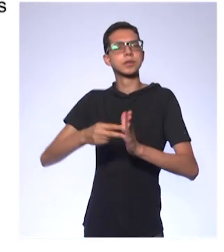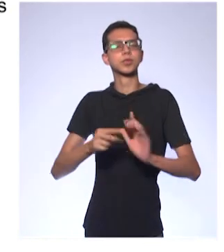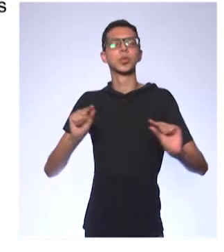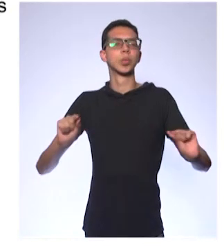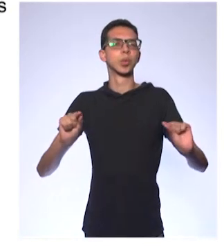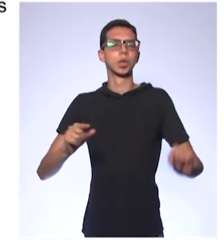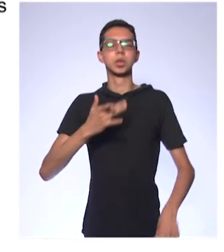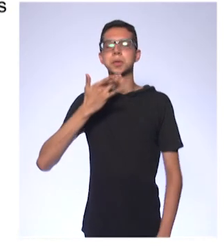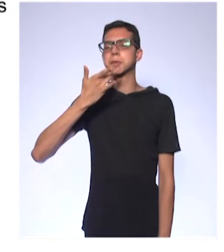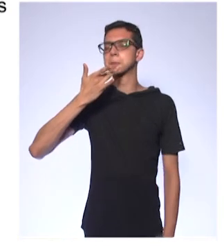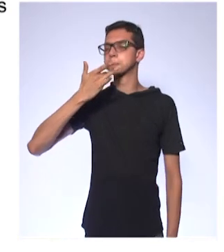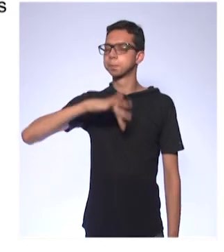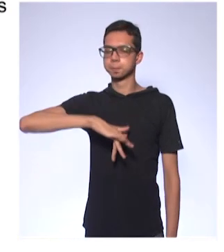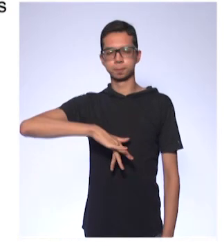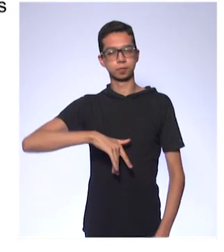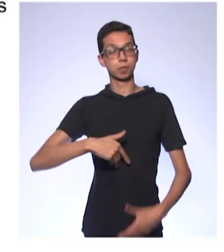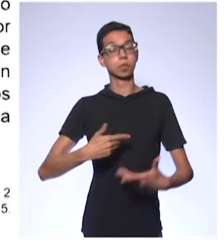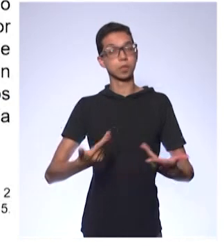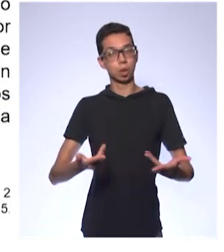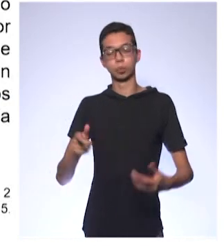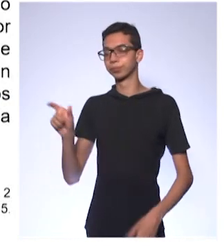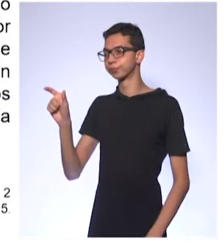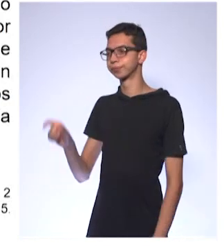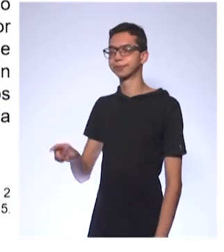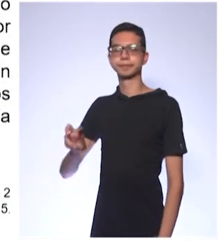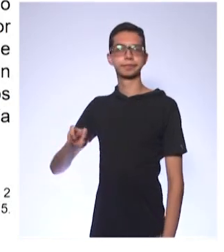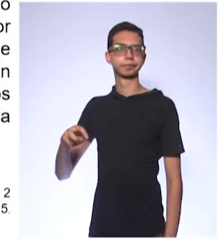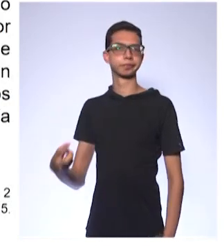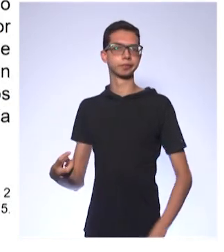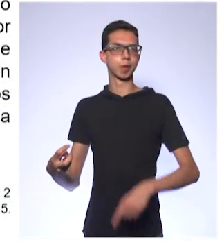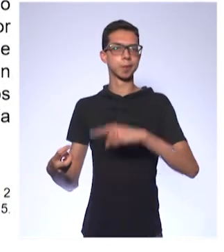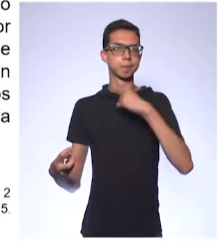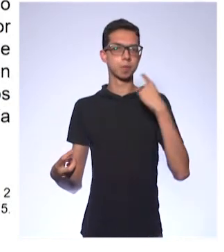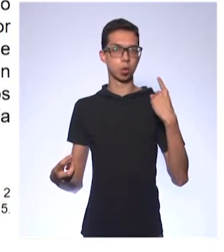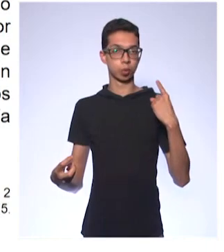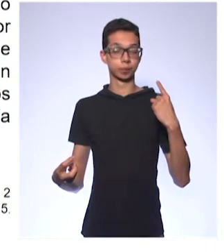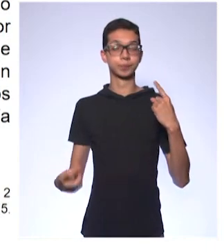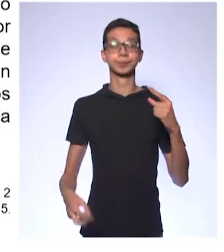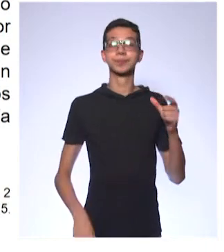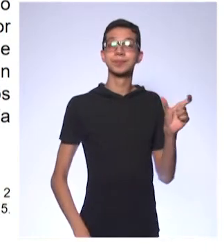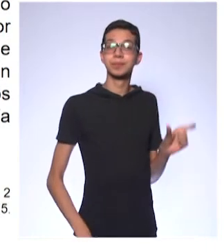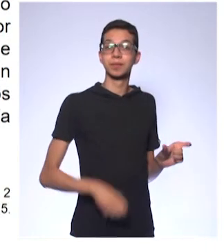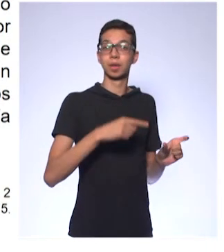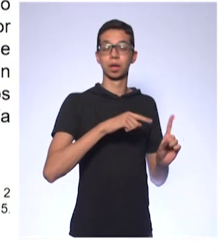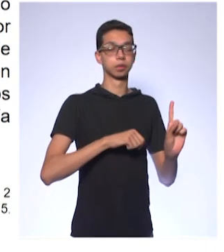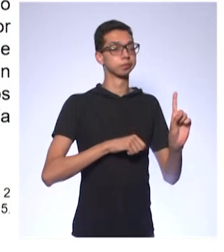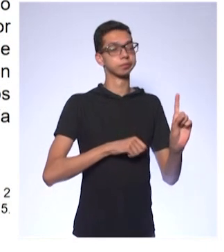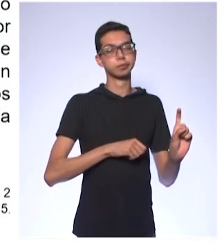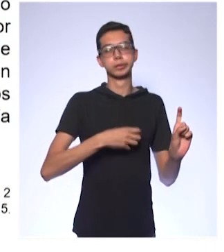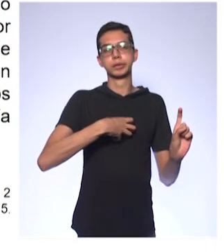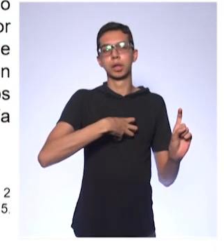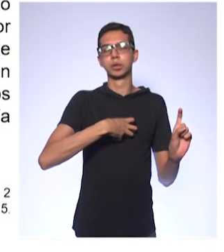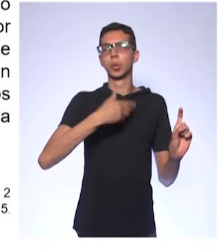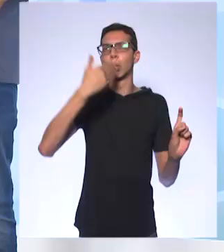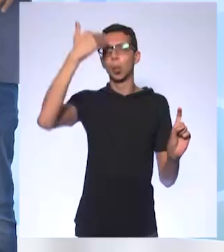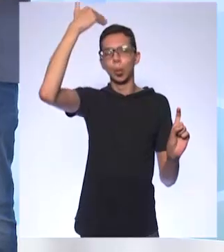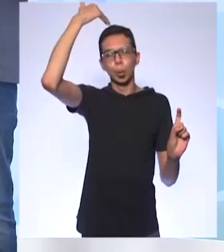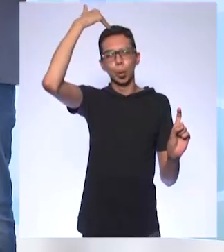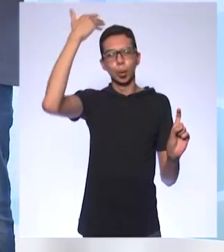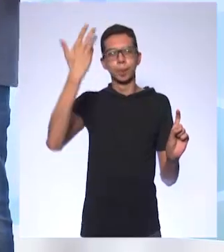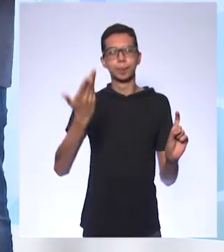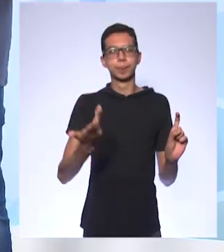Ele morreu, né? E ela se culpa, na verdade, por não